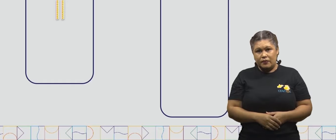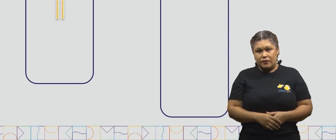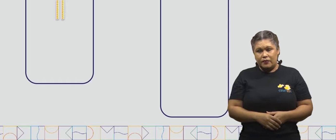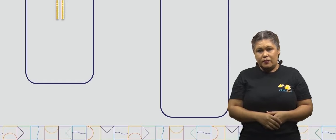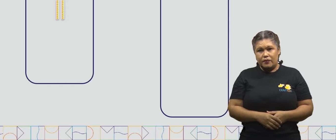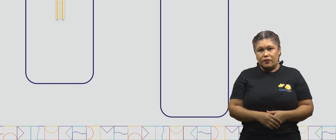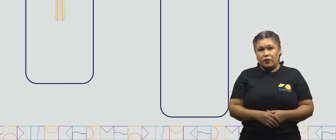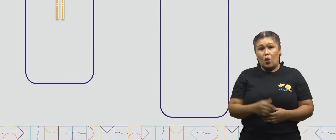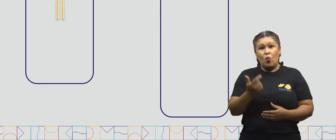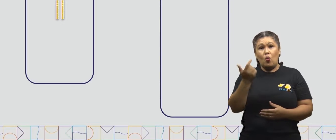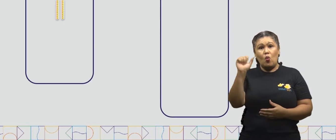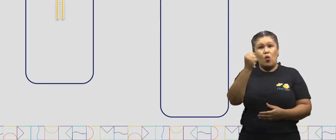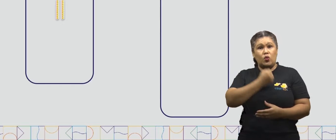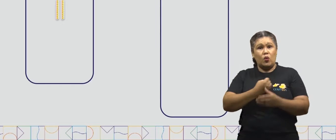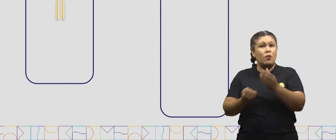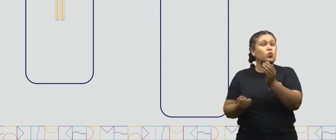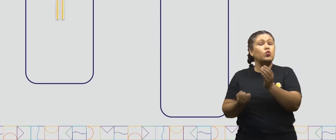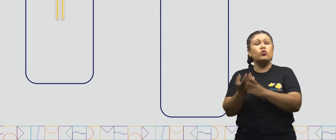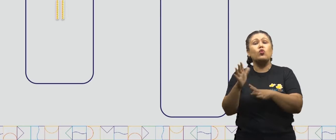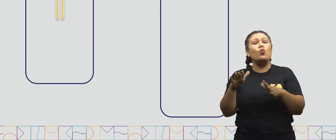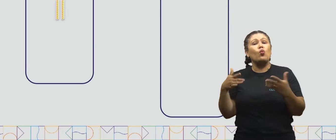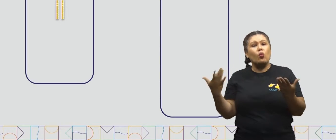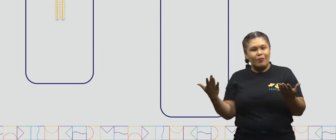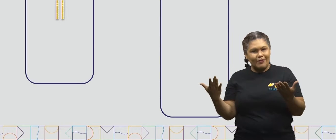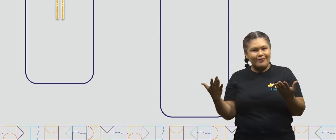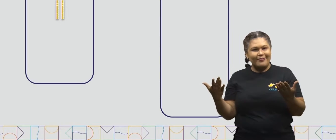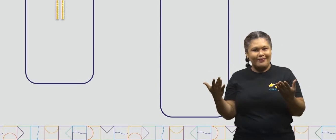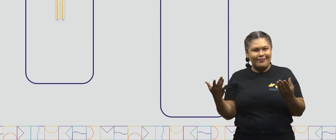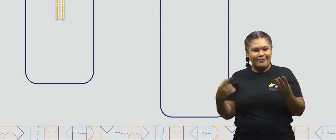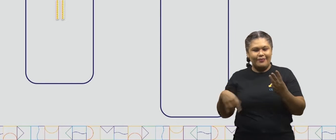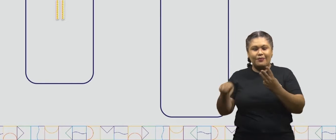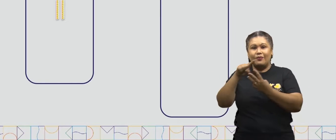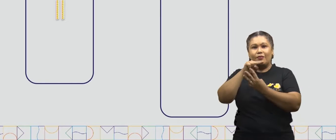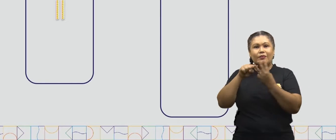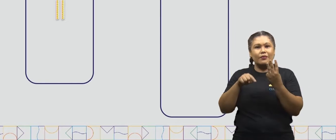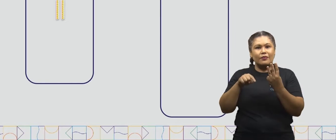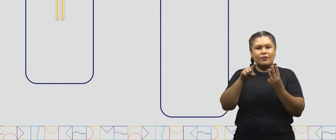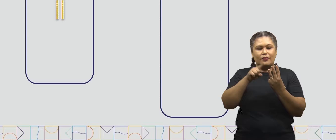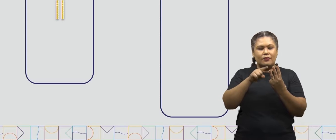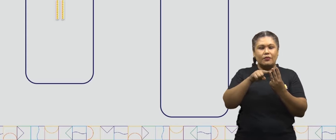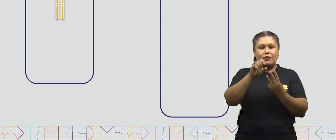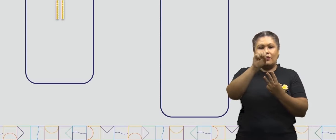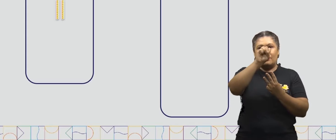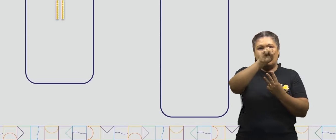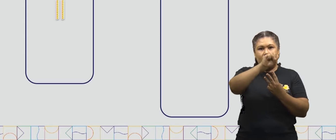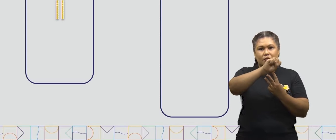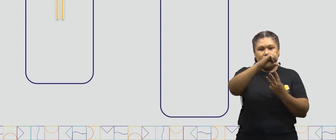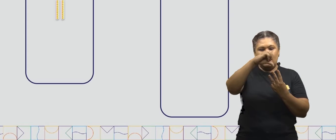placa. Outro número que nós podemos formar é o número